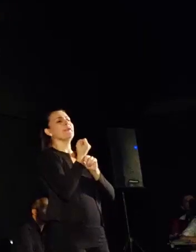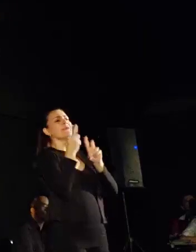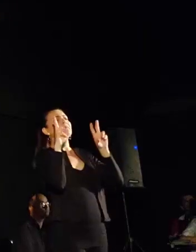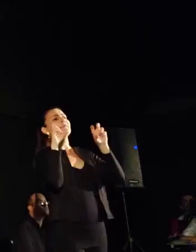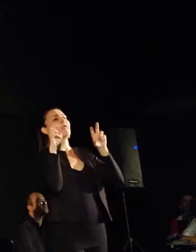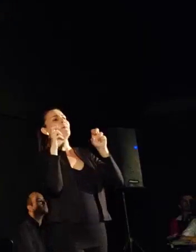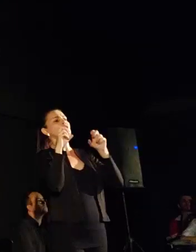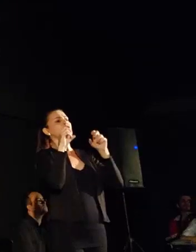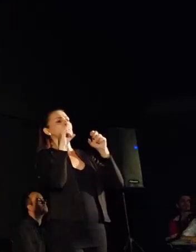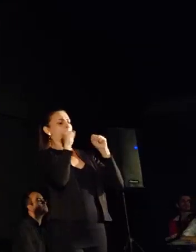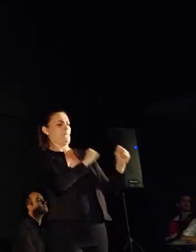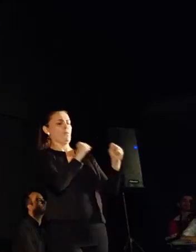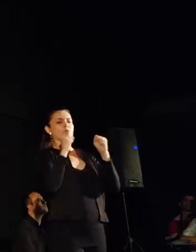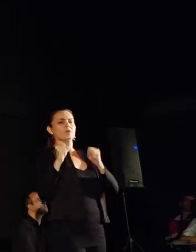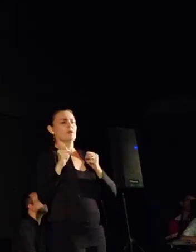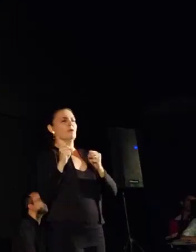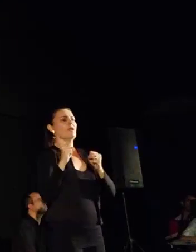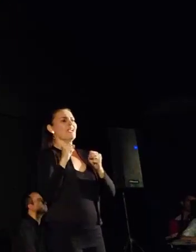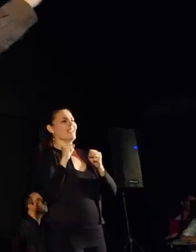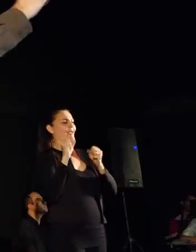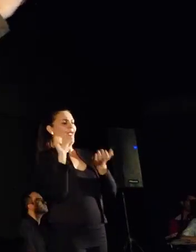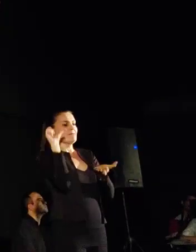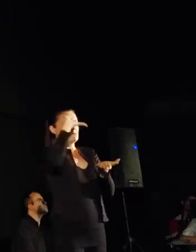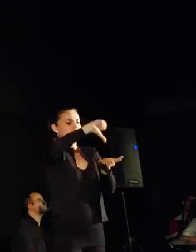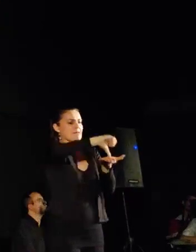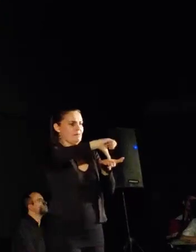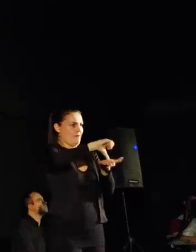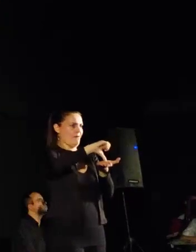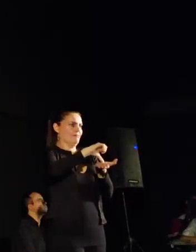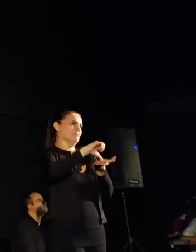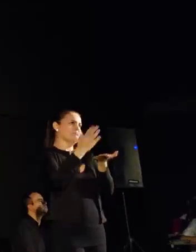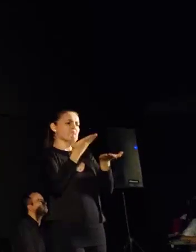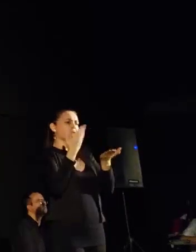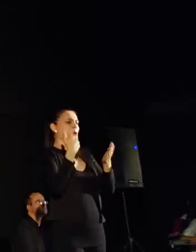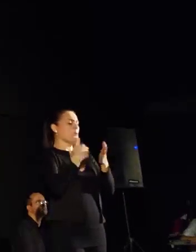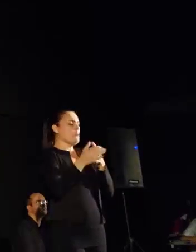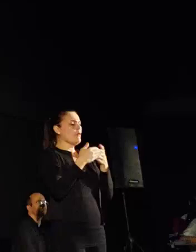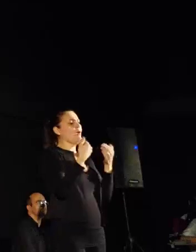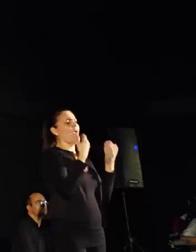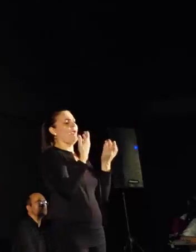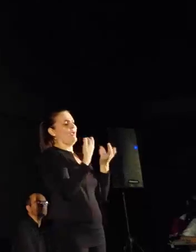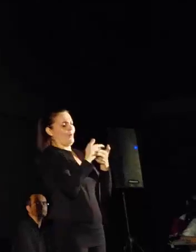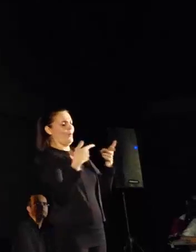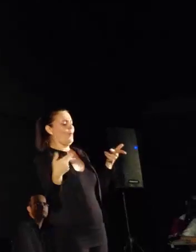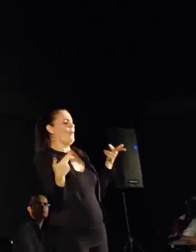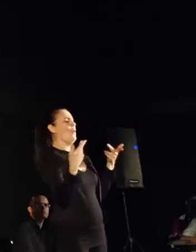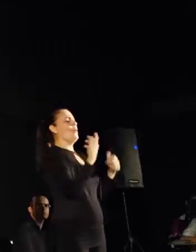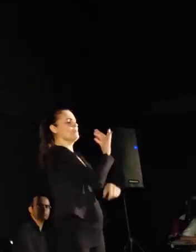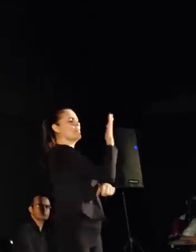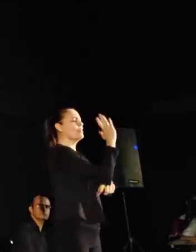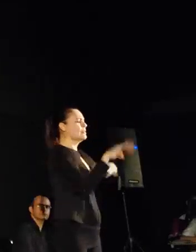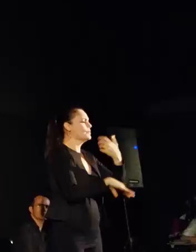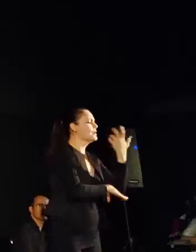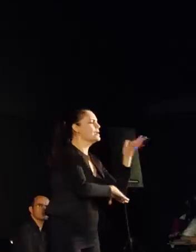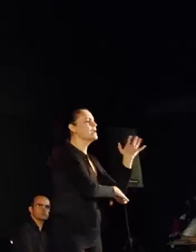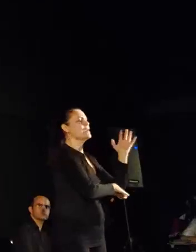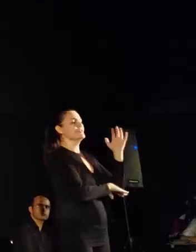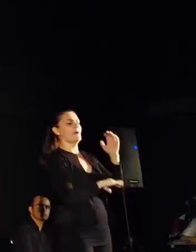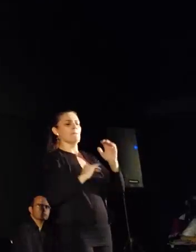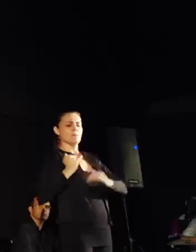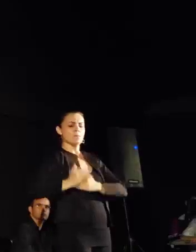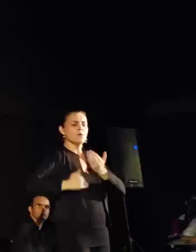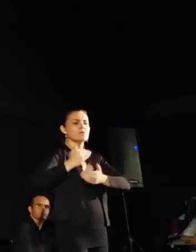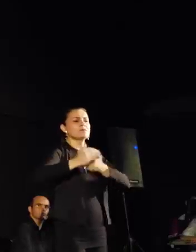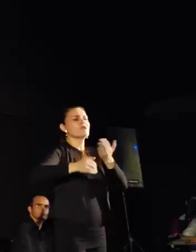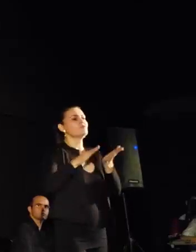suas relações, seja a relação à natureza, seja a relação aos processos de produção, seja as relações entre